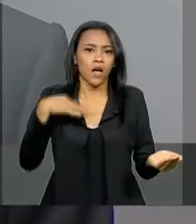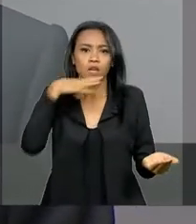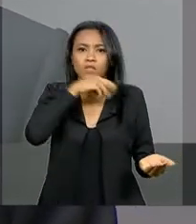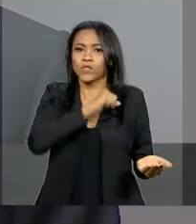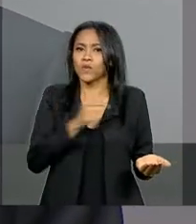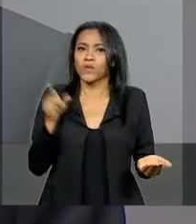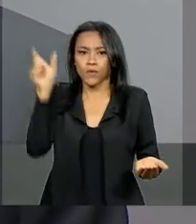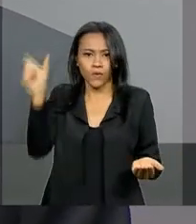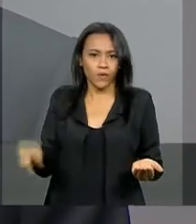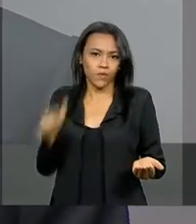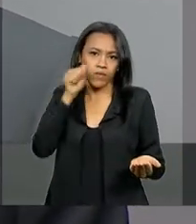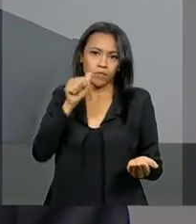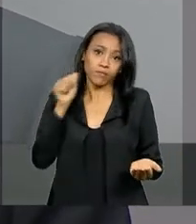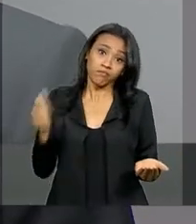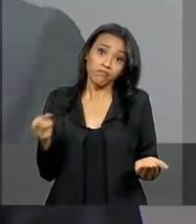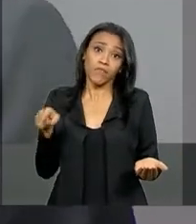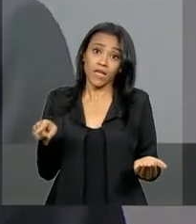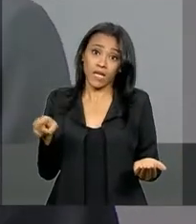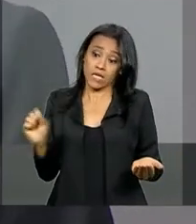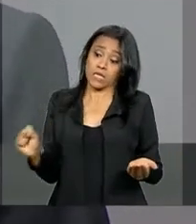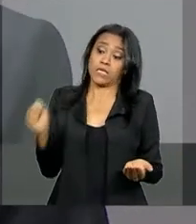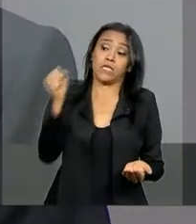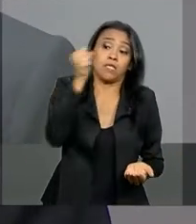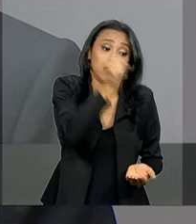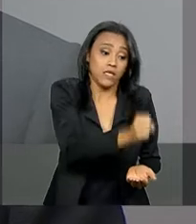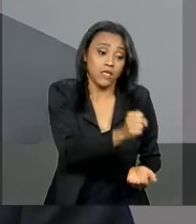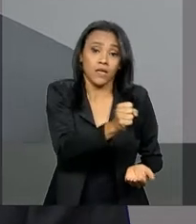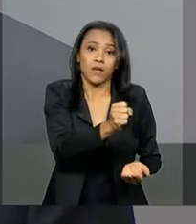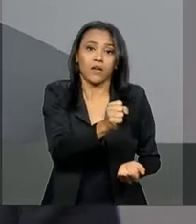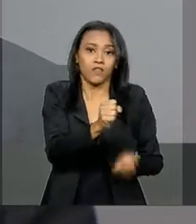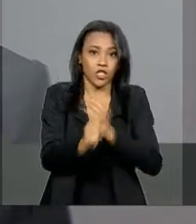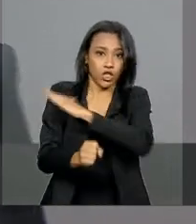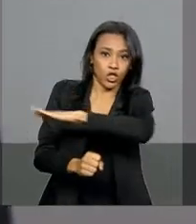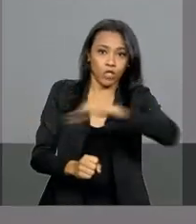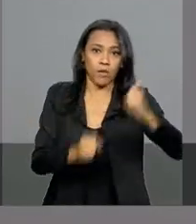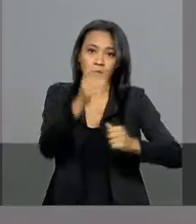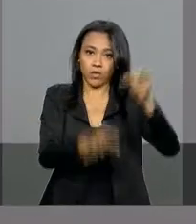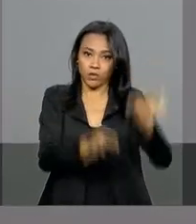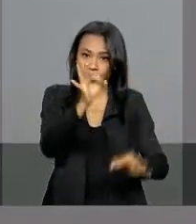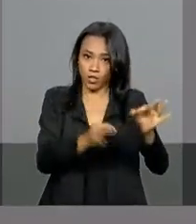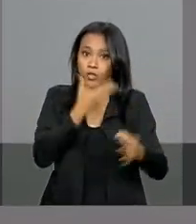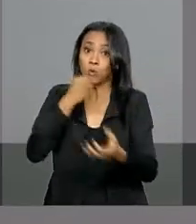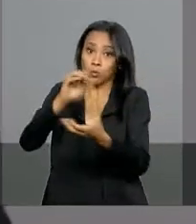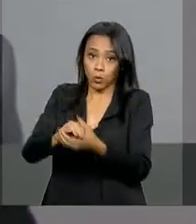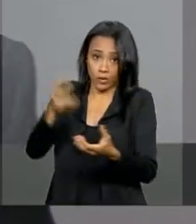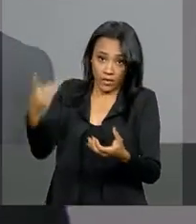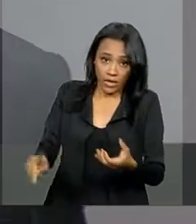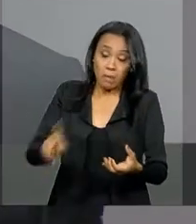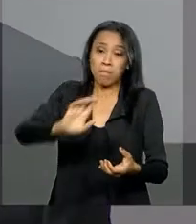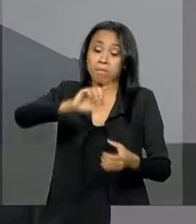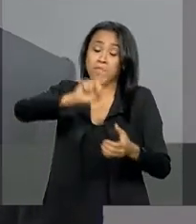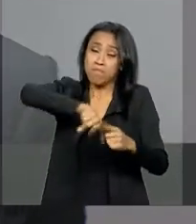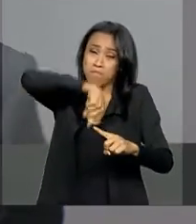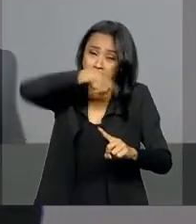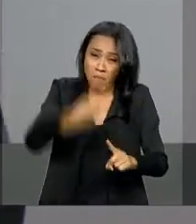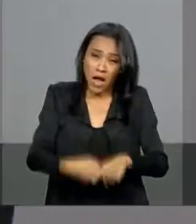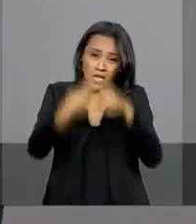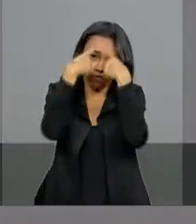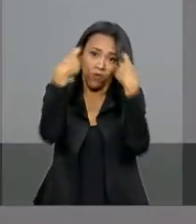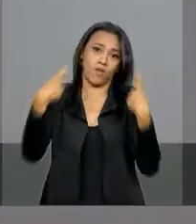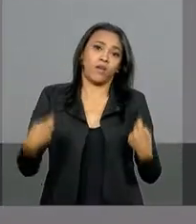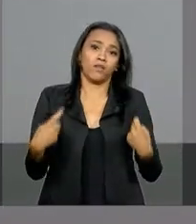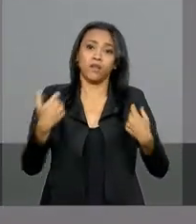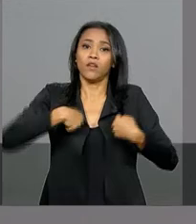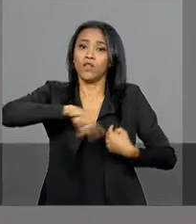ele sendo intimado ele está mais violenta ainda com ela e nós não tínhamos uma estrutura pra essa defesa